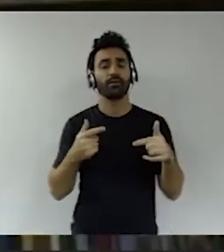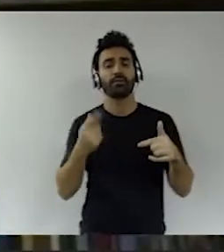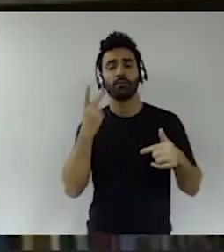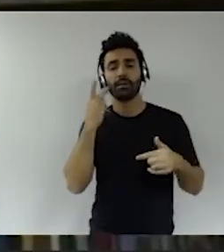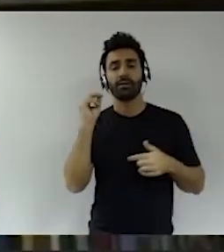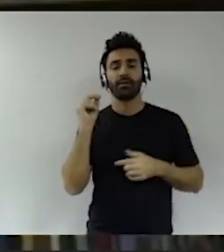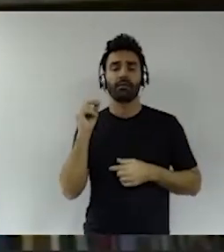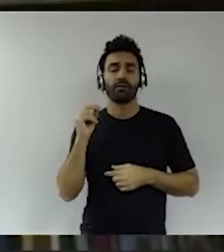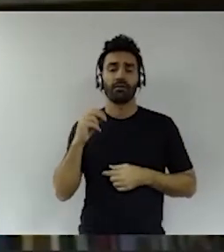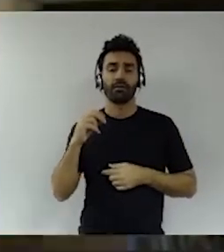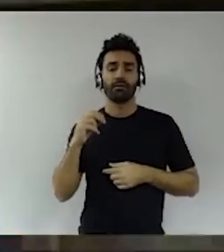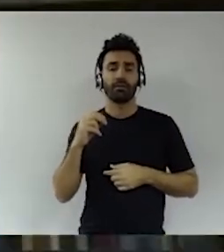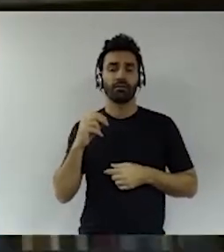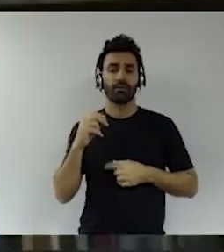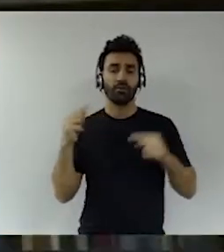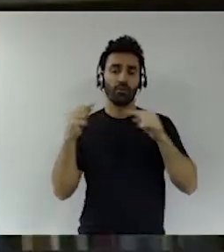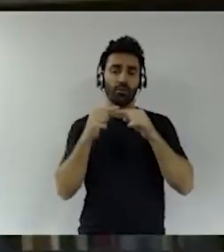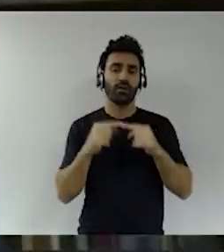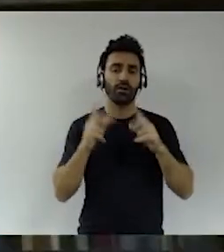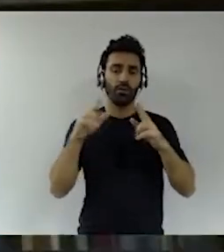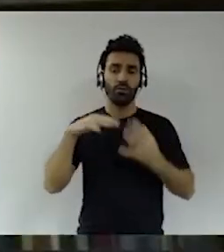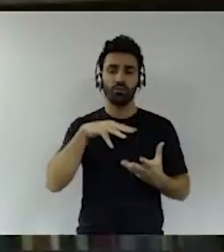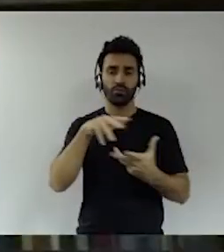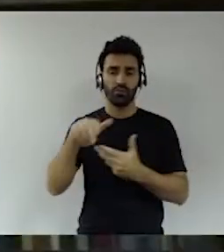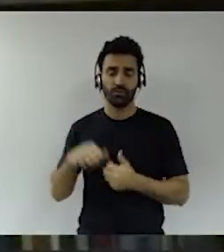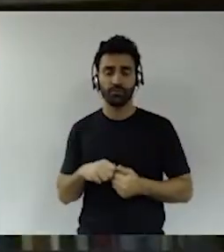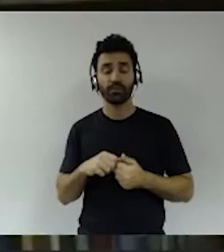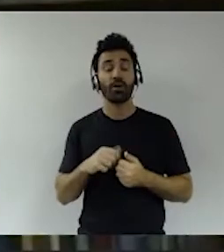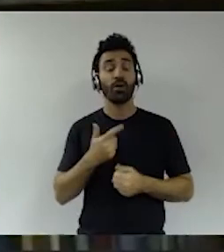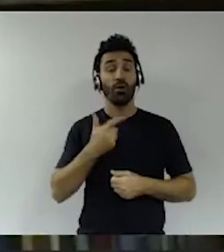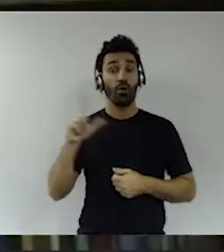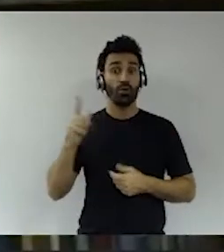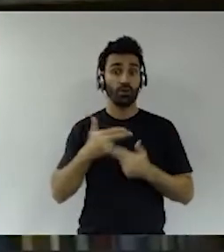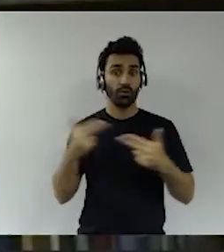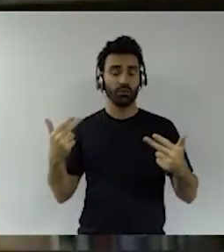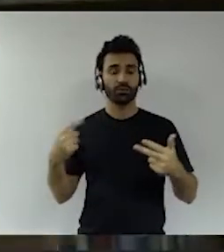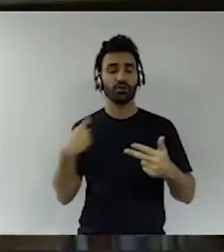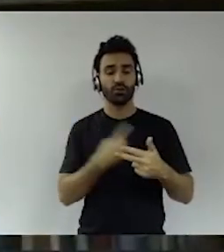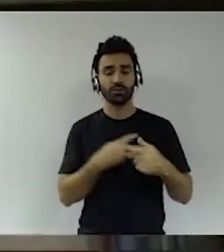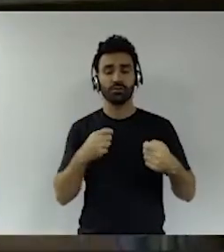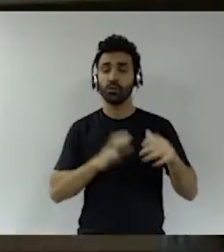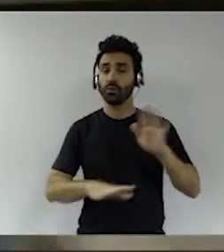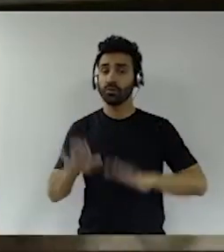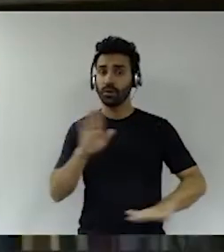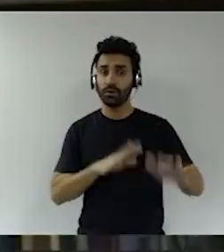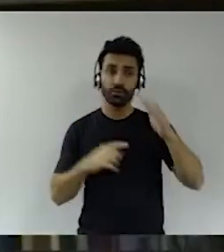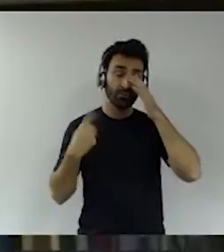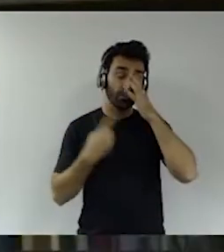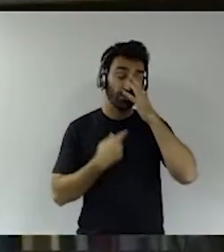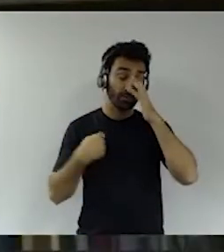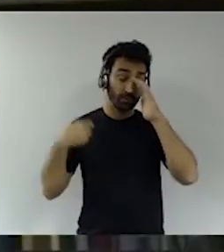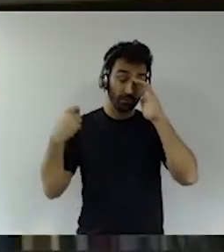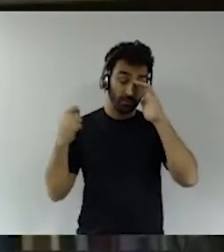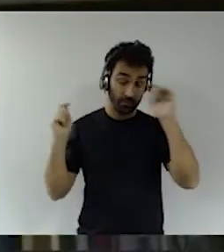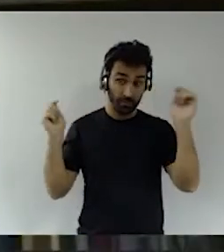colocar afinados aí com o mundo, etc. E uma coisa que a gente tem que cuidar muito é que nós podemos, sim, nos